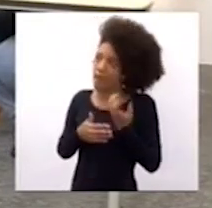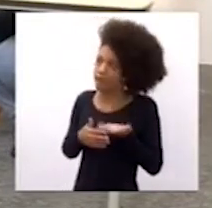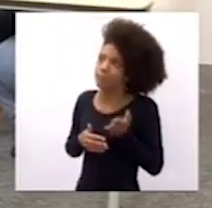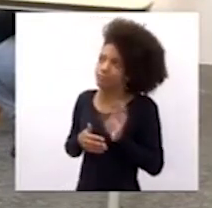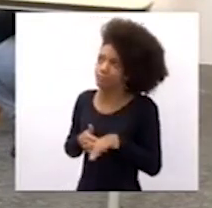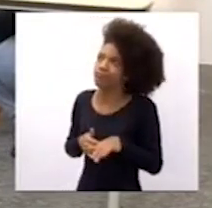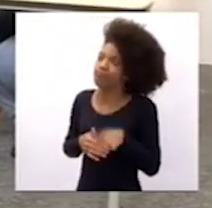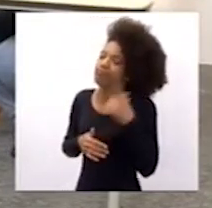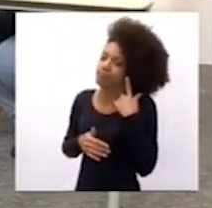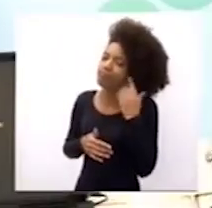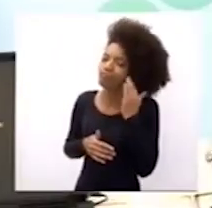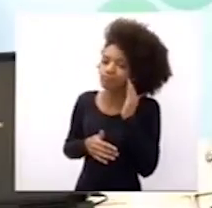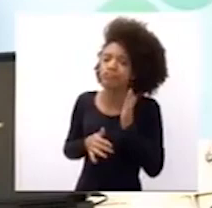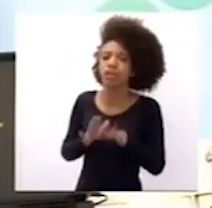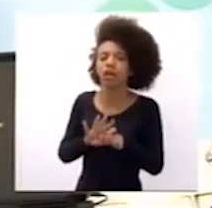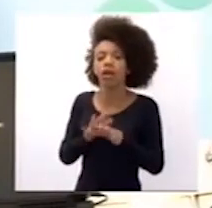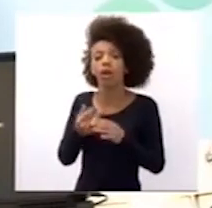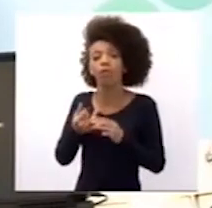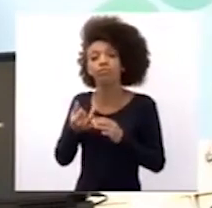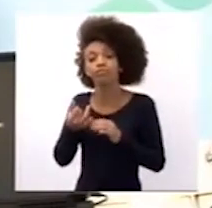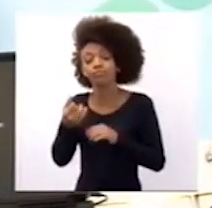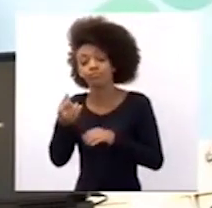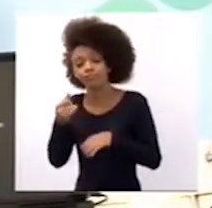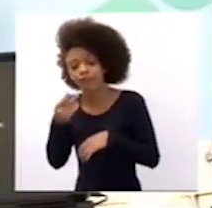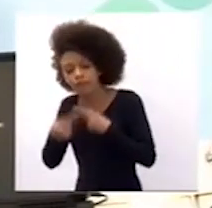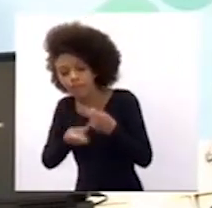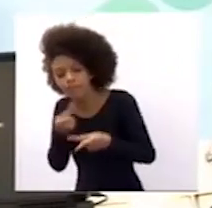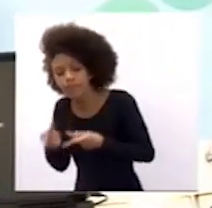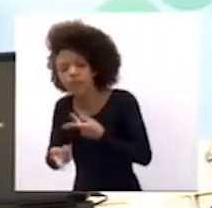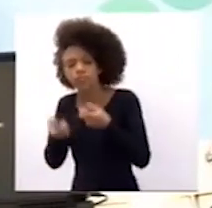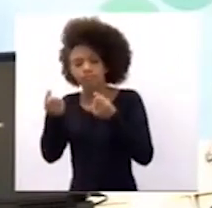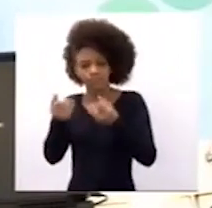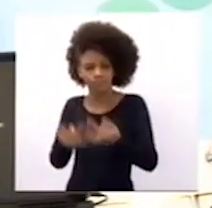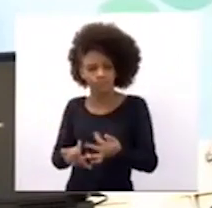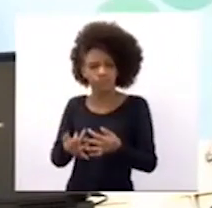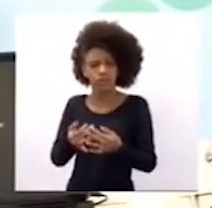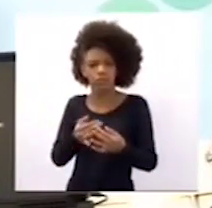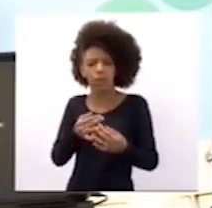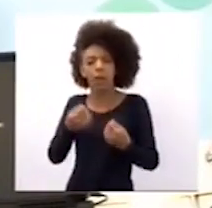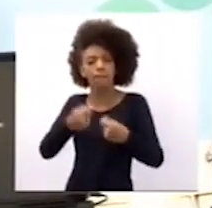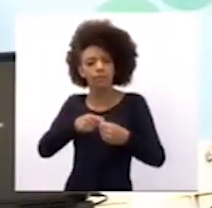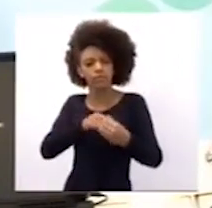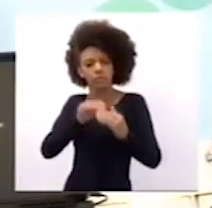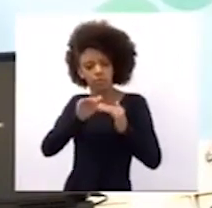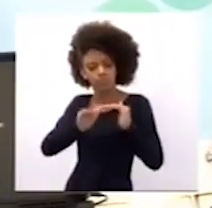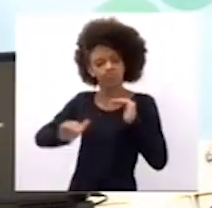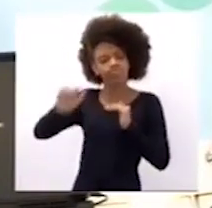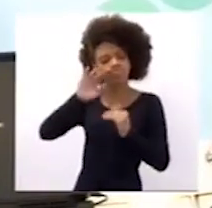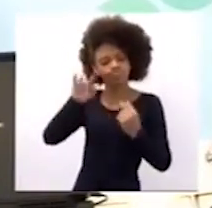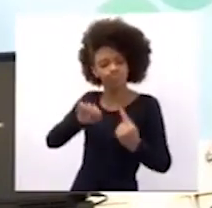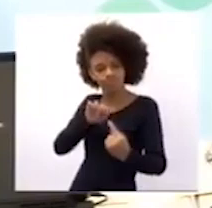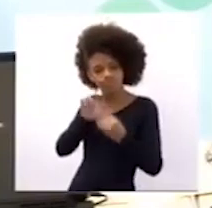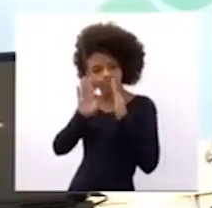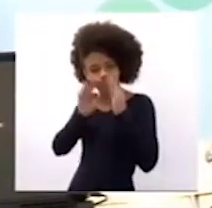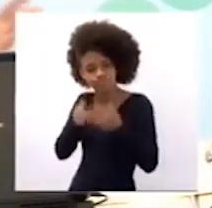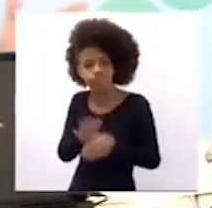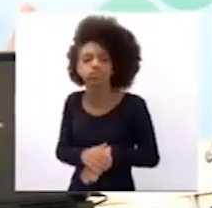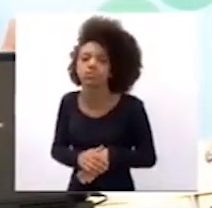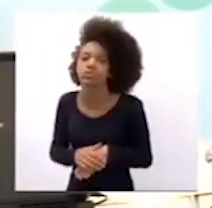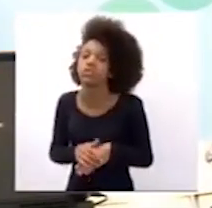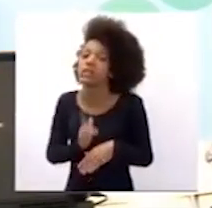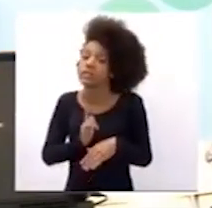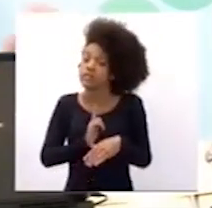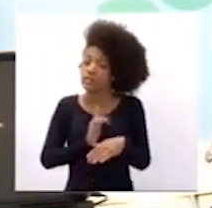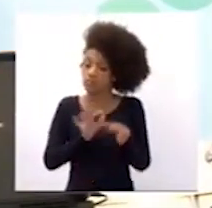inovação, principalmente na dimensão funcional, que acho que tem maior foco, né? É uma opinião, porque temos a